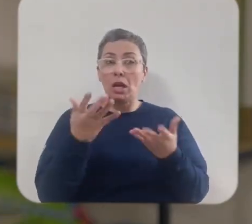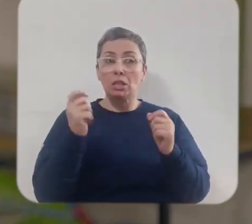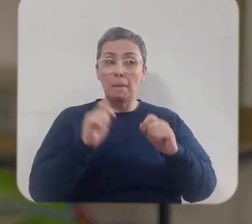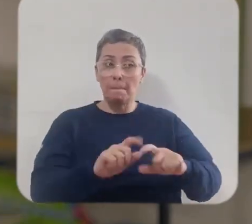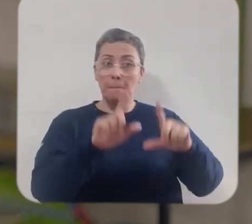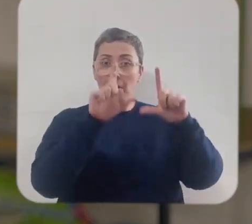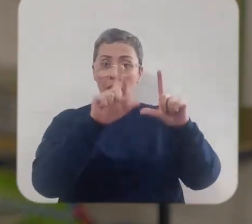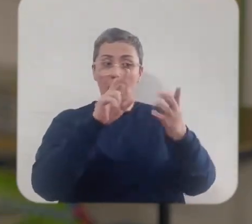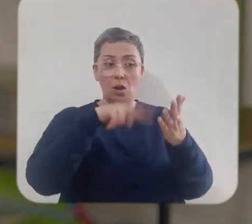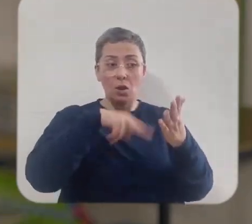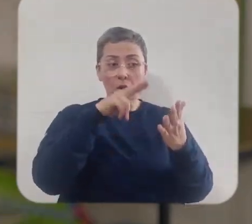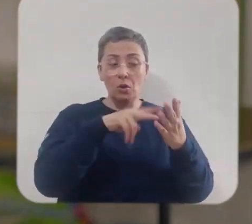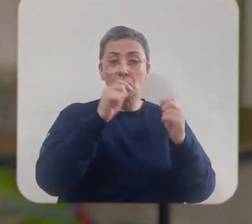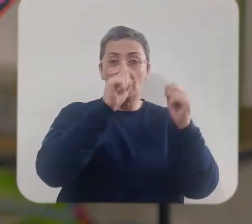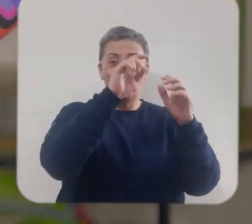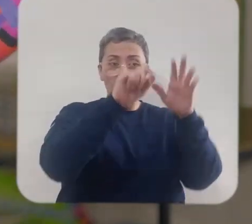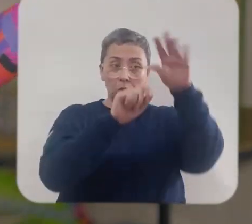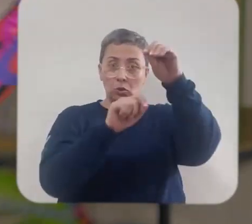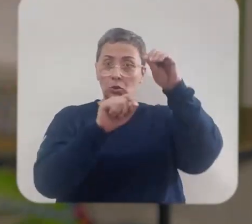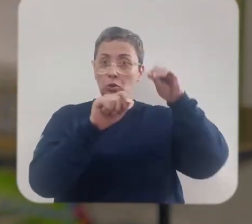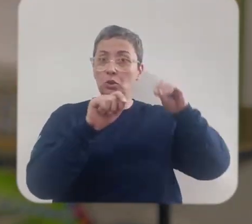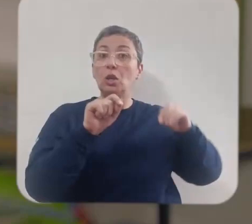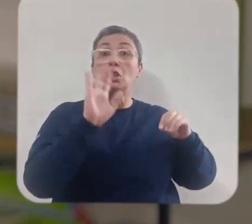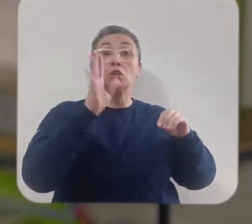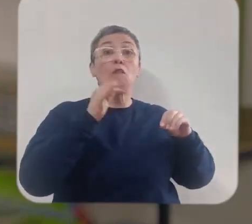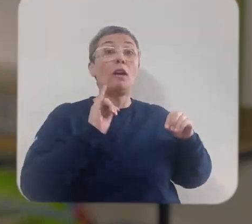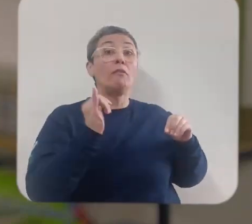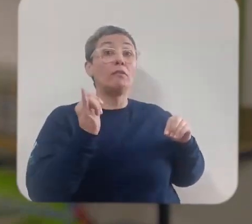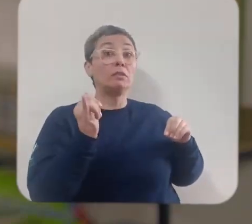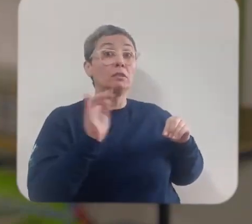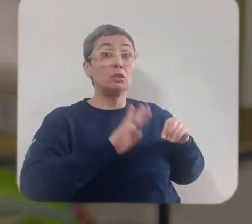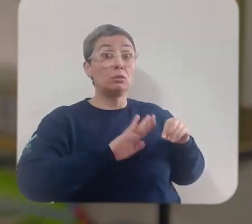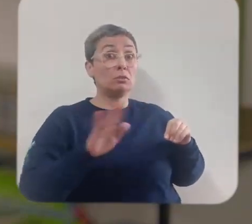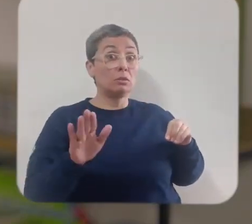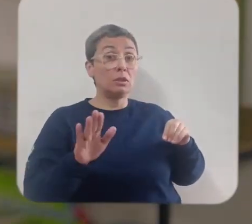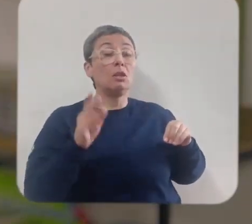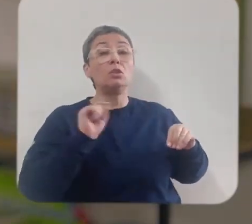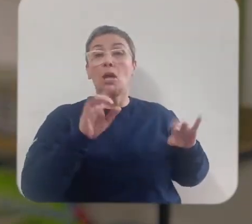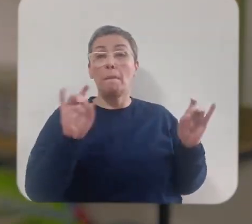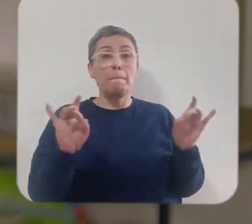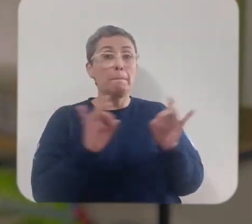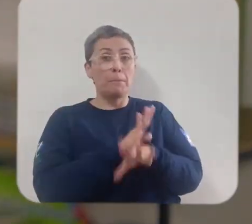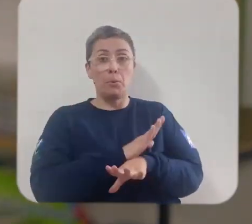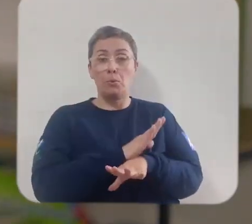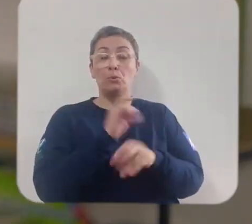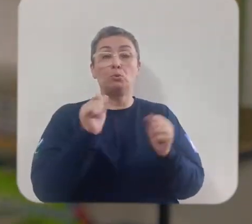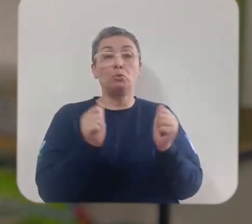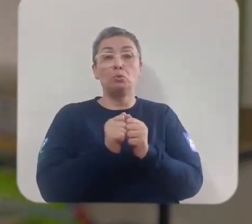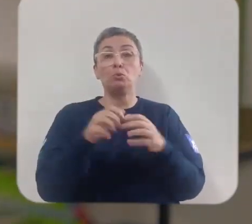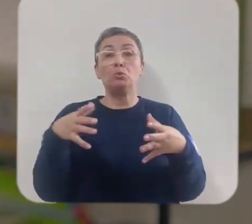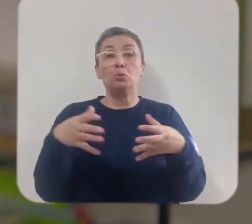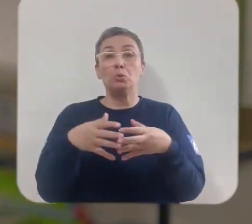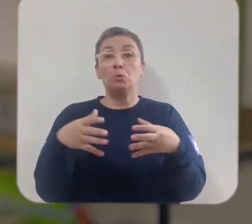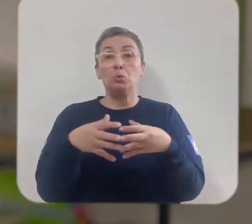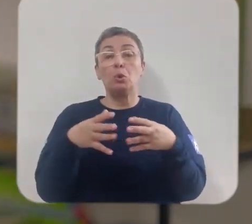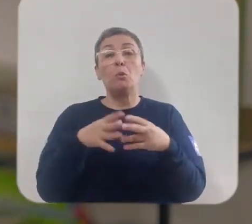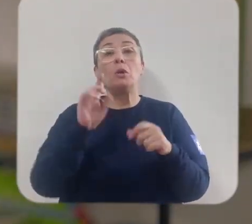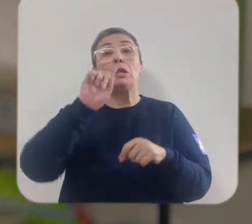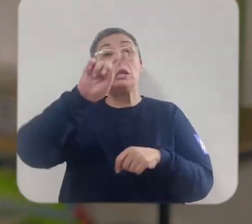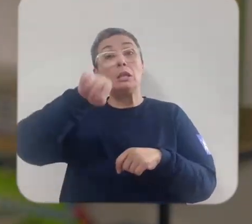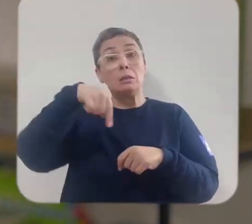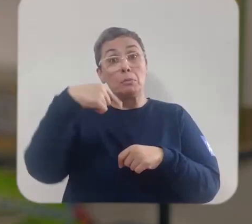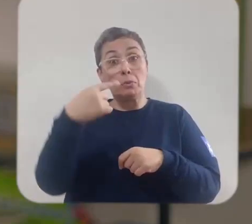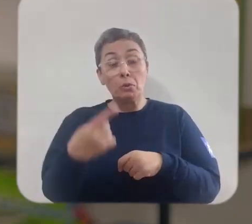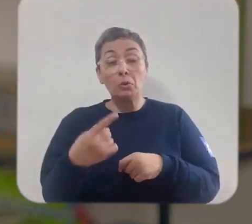a imagem leitura, eu retiro aquilo, porque aquilo eu já fiz. Eu já realizei com a turma, né? E